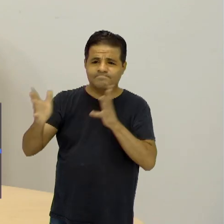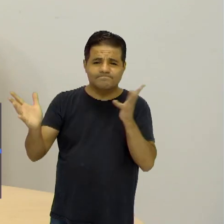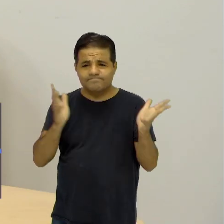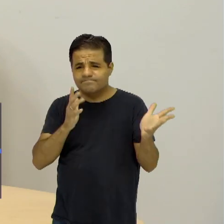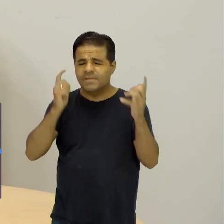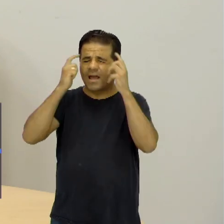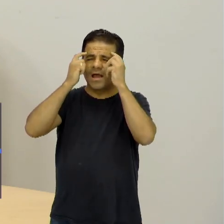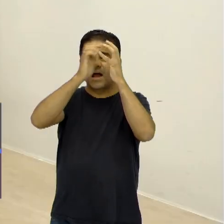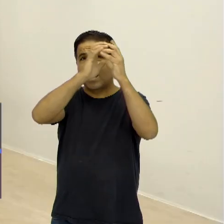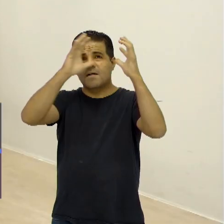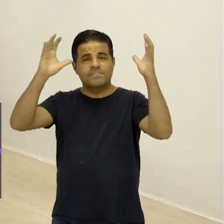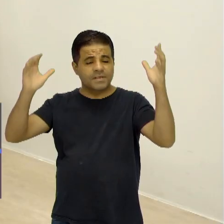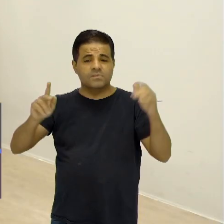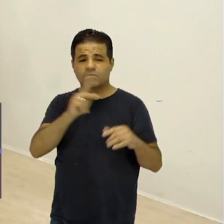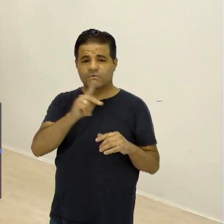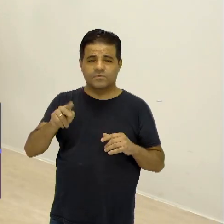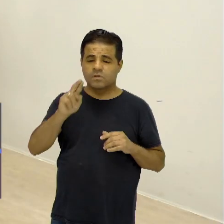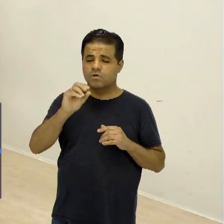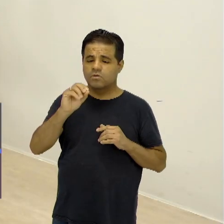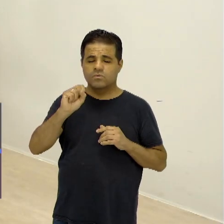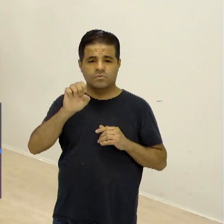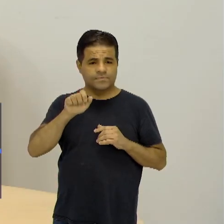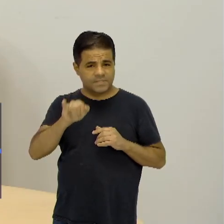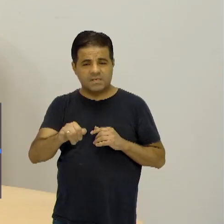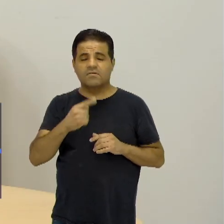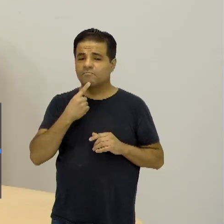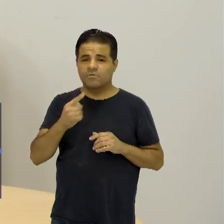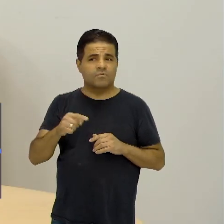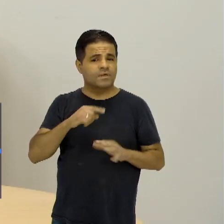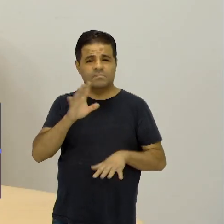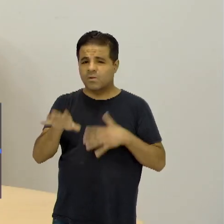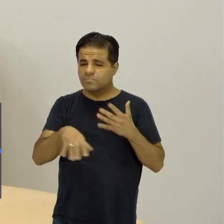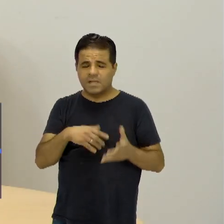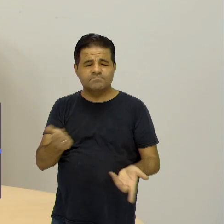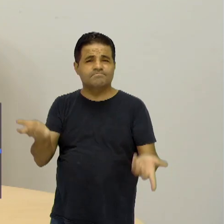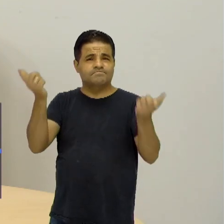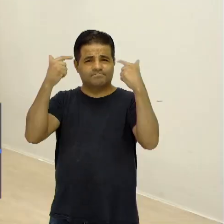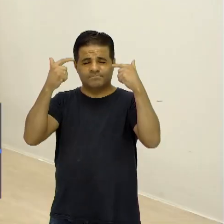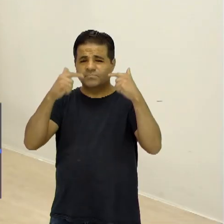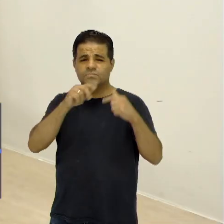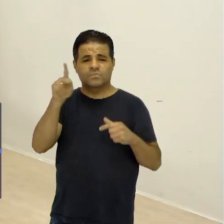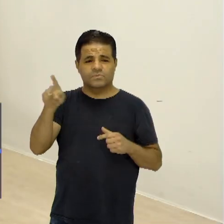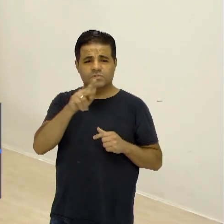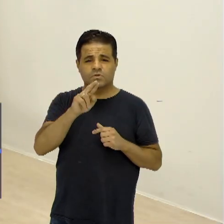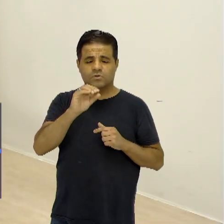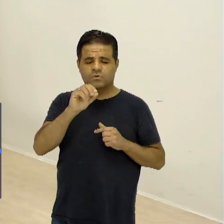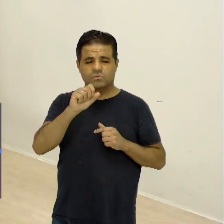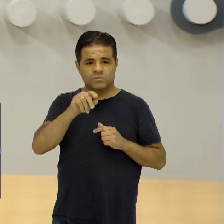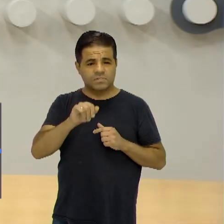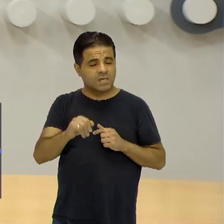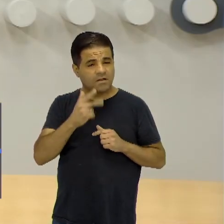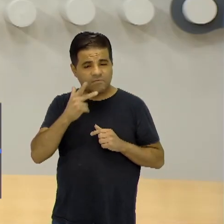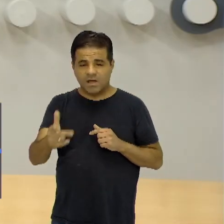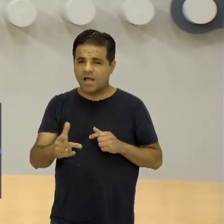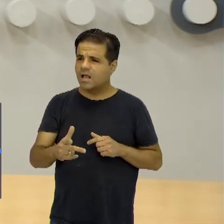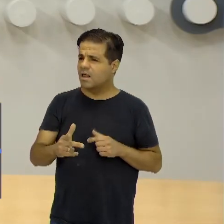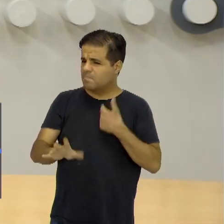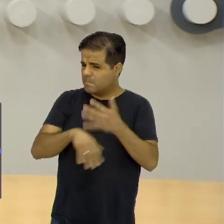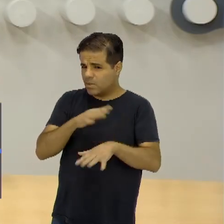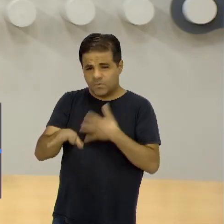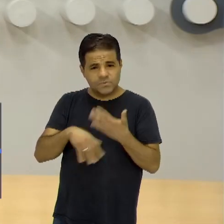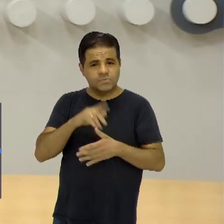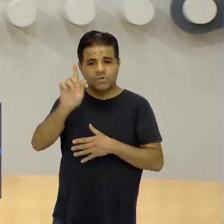nossa cabeça. É o que a professora Roseli fala no chat. O mapa mundi fica desconectado dentro da nossa cabeça. A professora Roseli fala sobre isso. Ela fala assim, não,